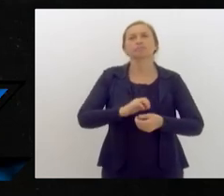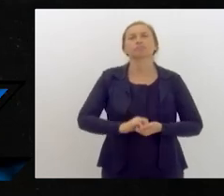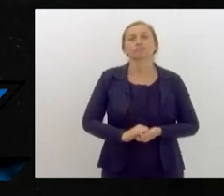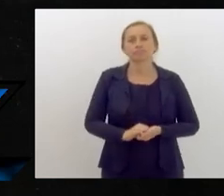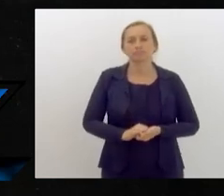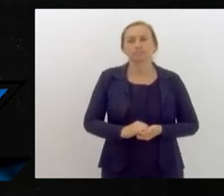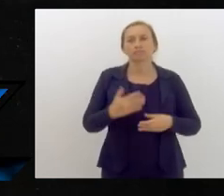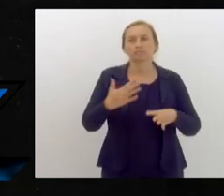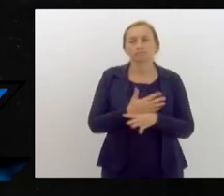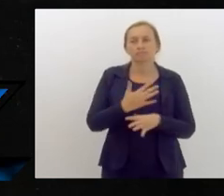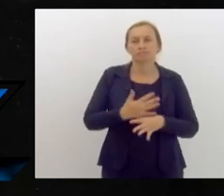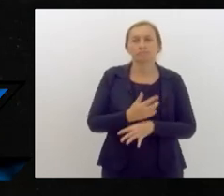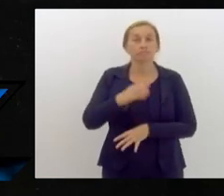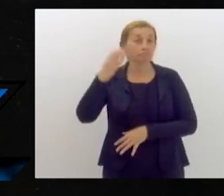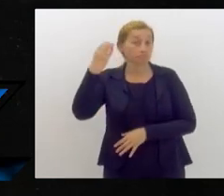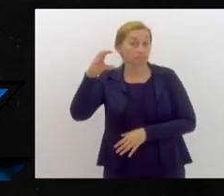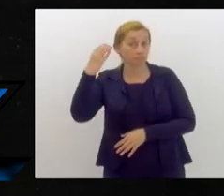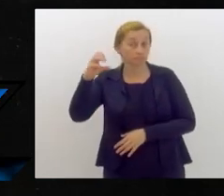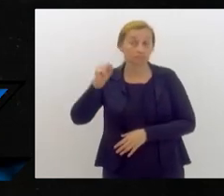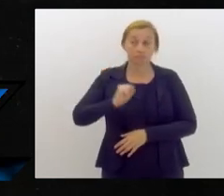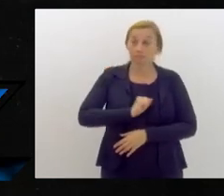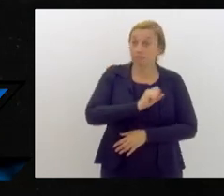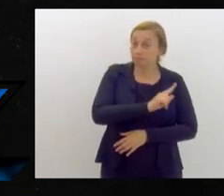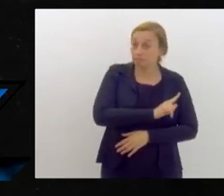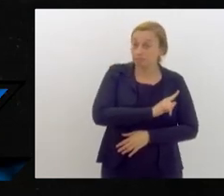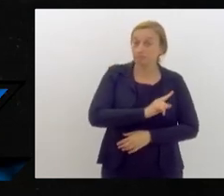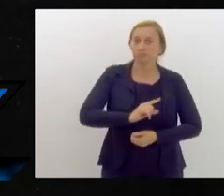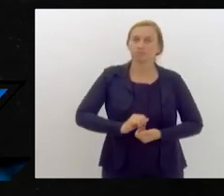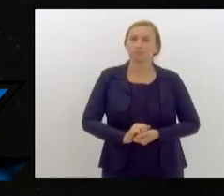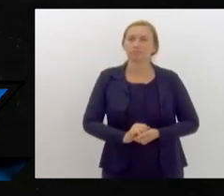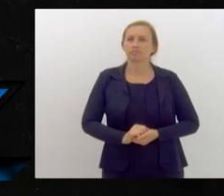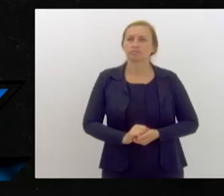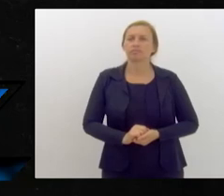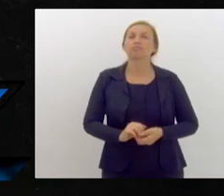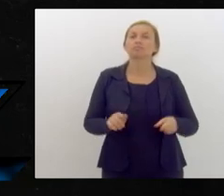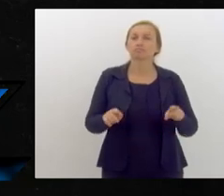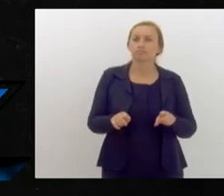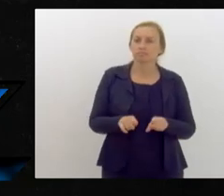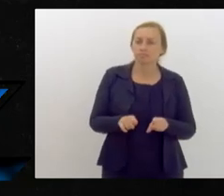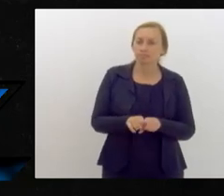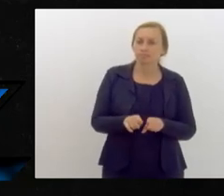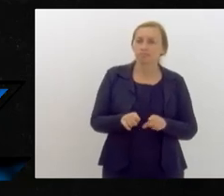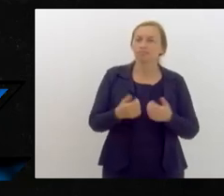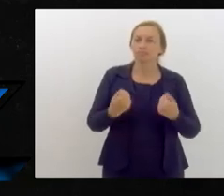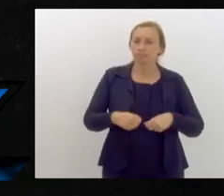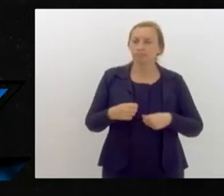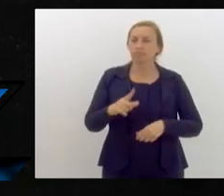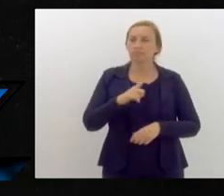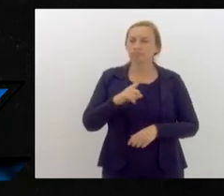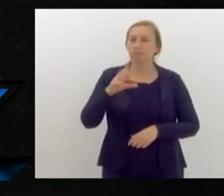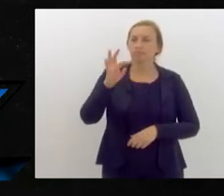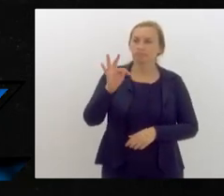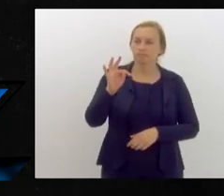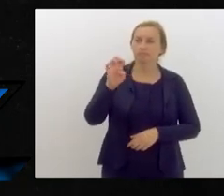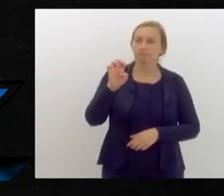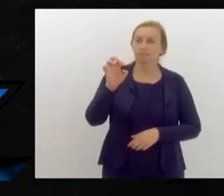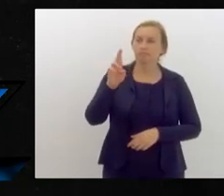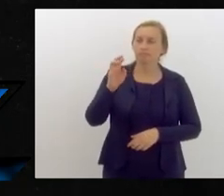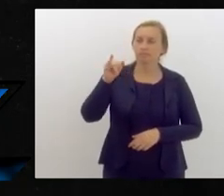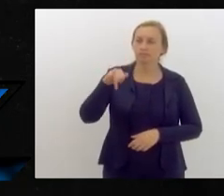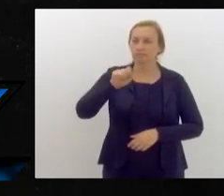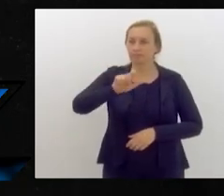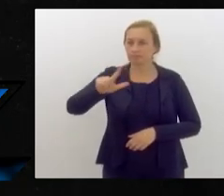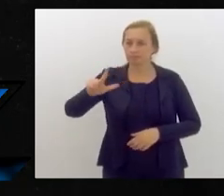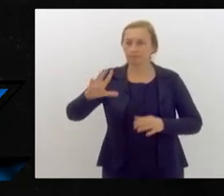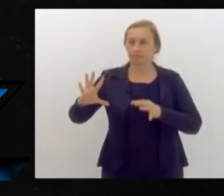na cidade de Niterói e São Gonçalo quando nós deveríamos ter um terminal que integrasse o